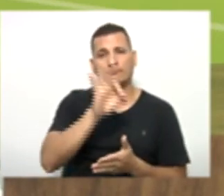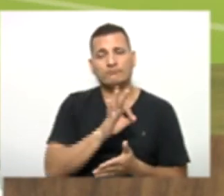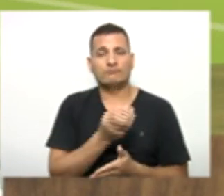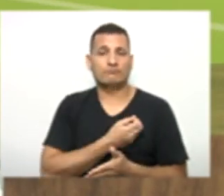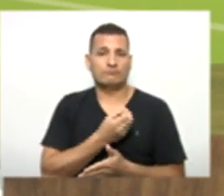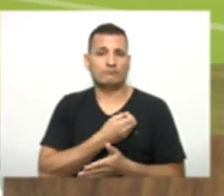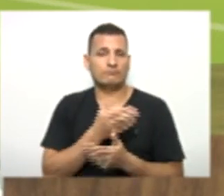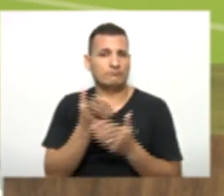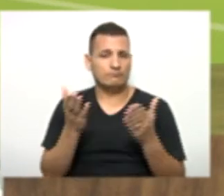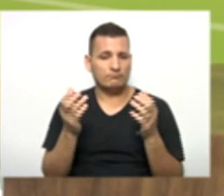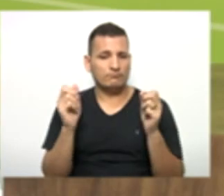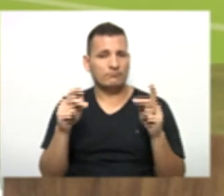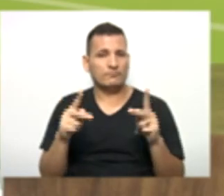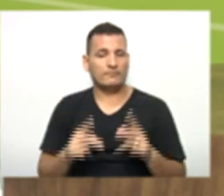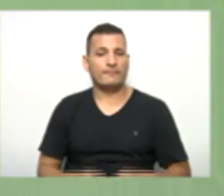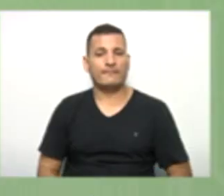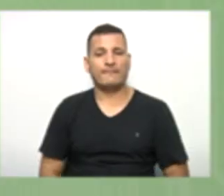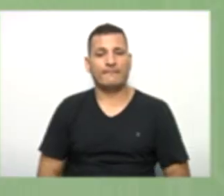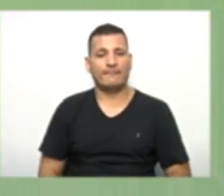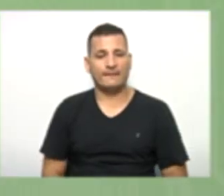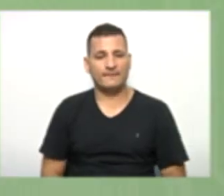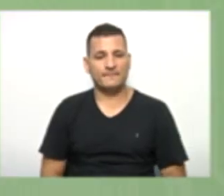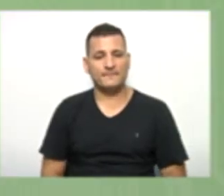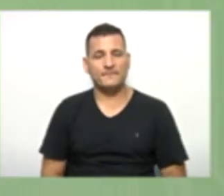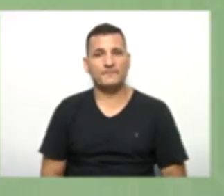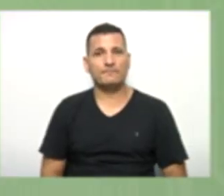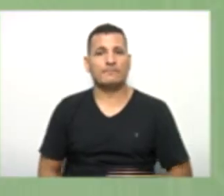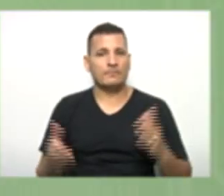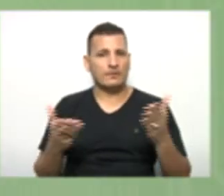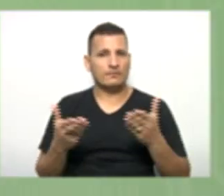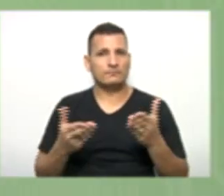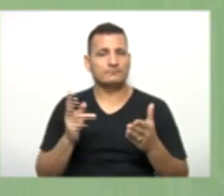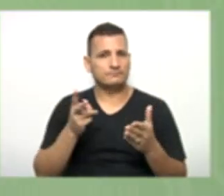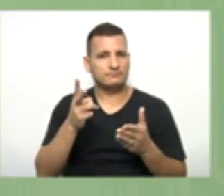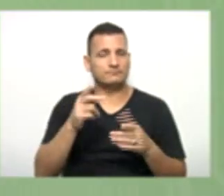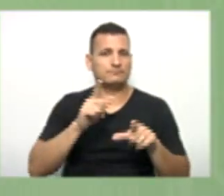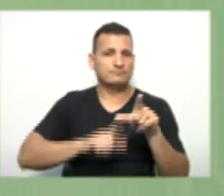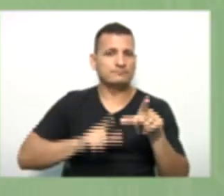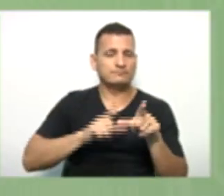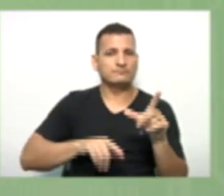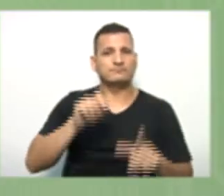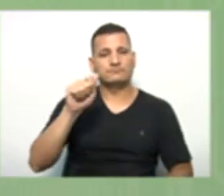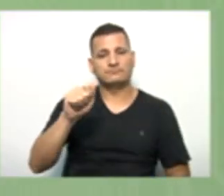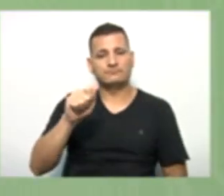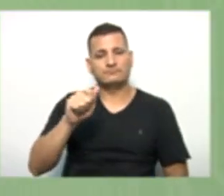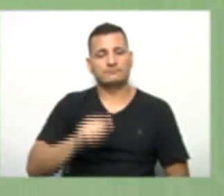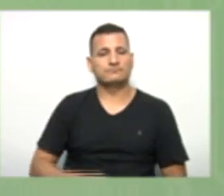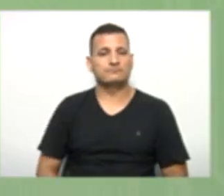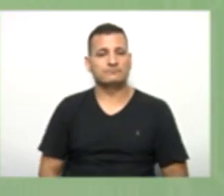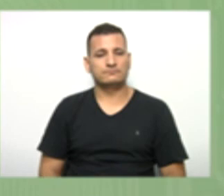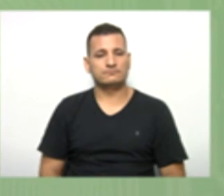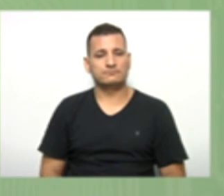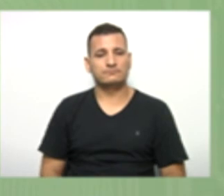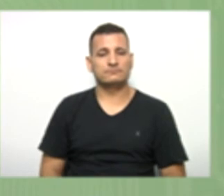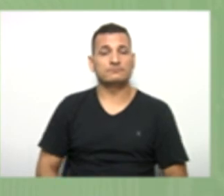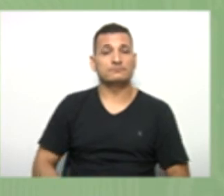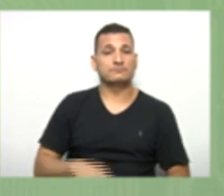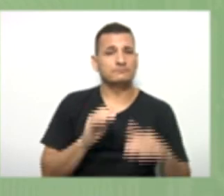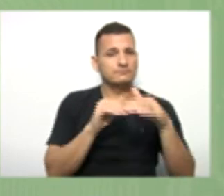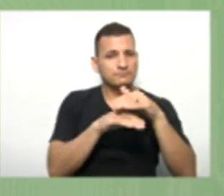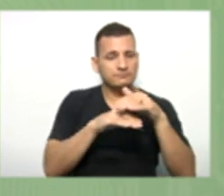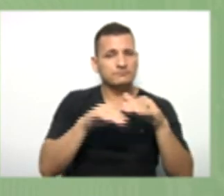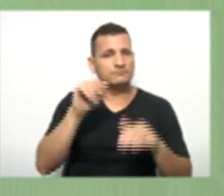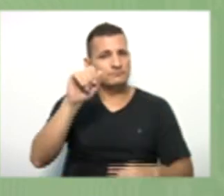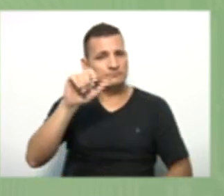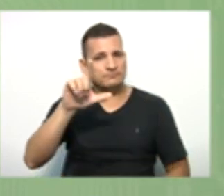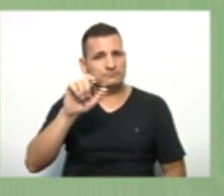ok? Vamos lá então, professora? Isso, vamos continuando aqui, letra A. né, calcular a reserva legal,